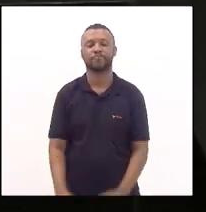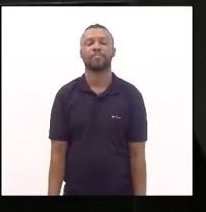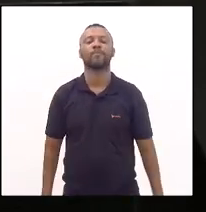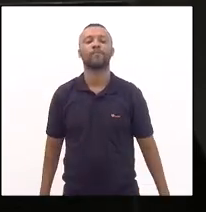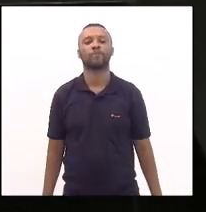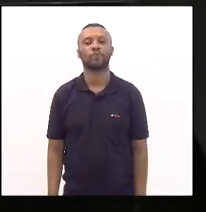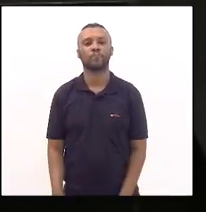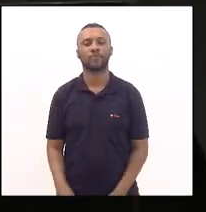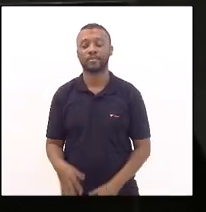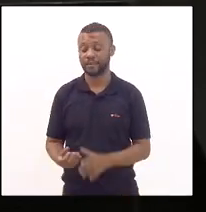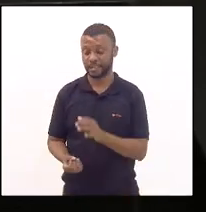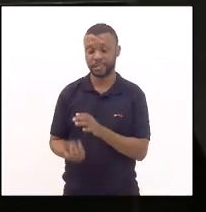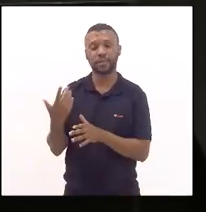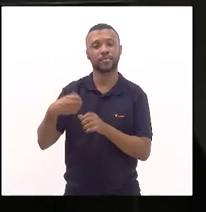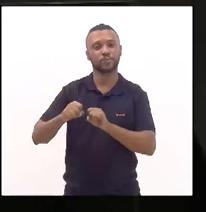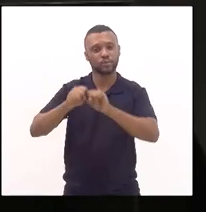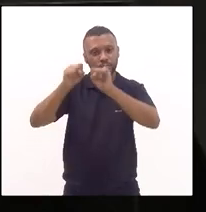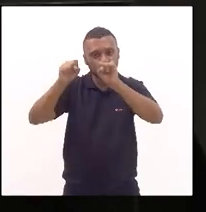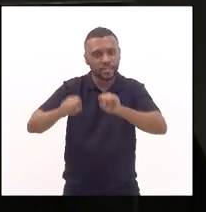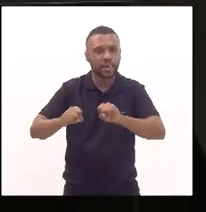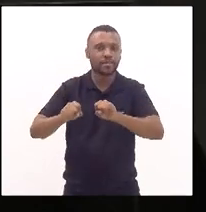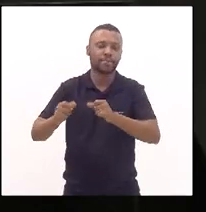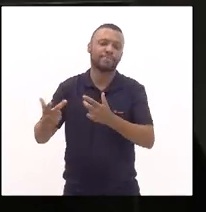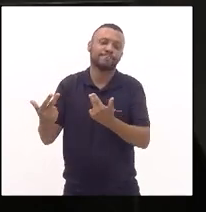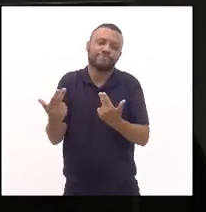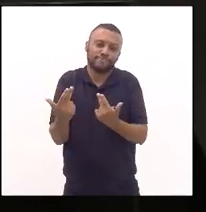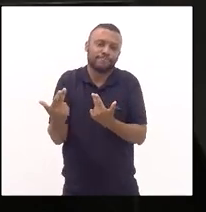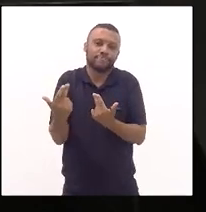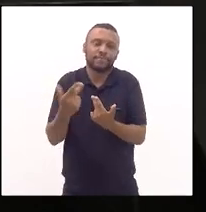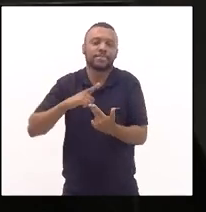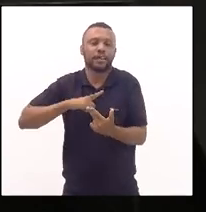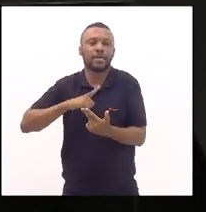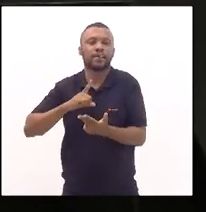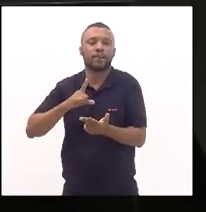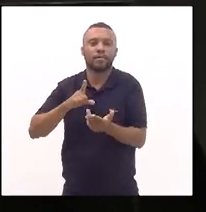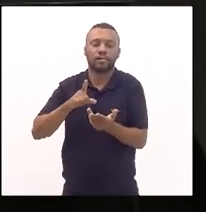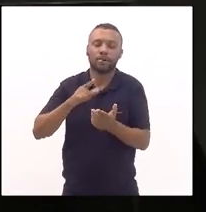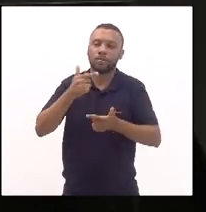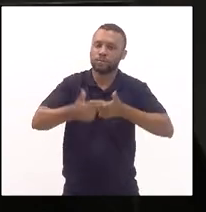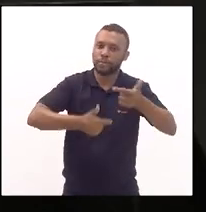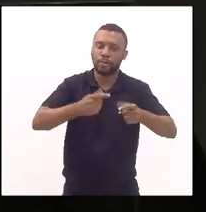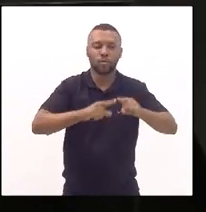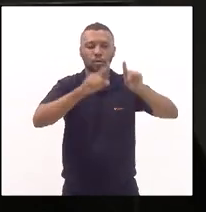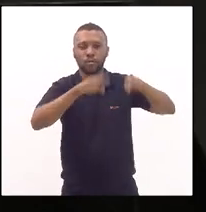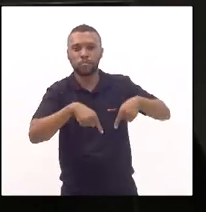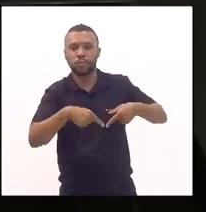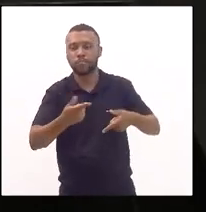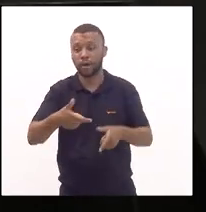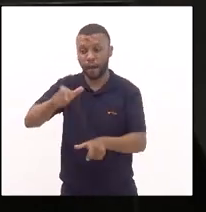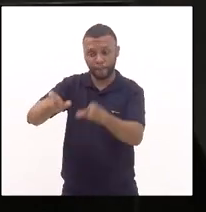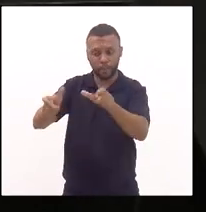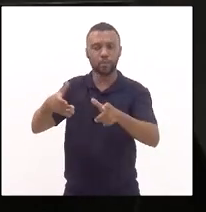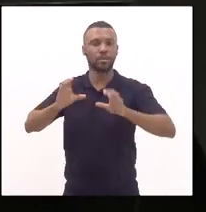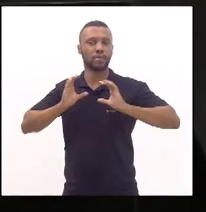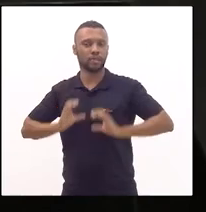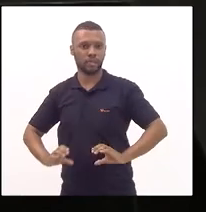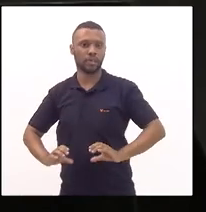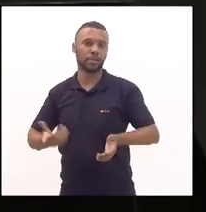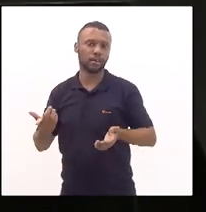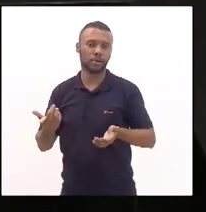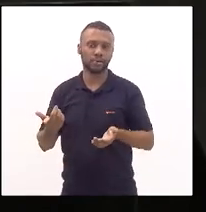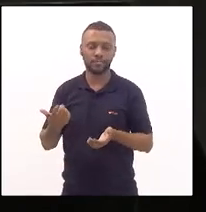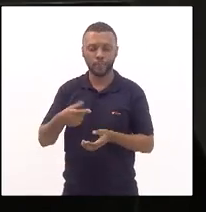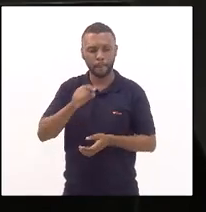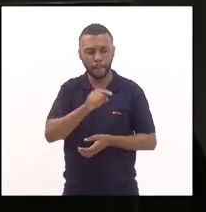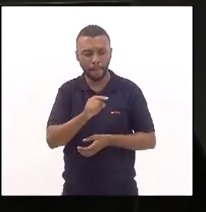de um sistema onde também fazem parte os operadores, o cidadão, não é, aquele